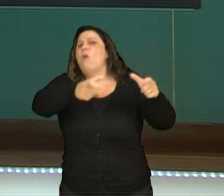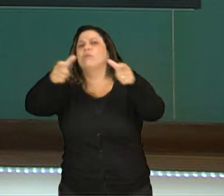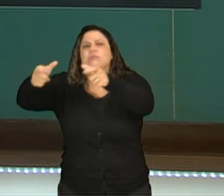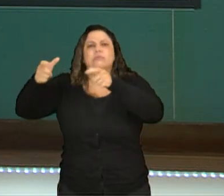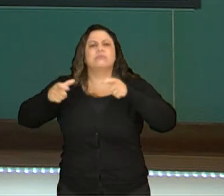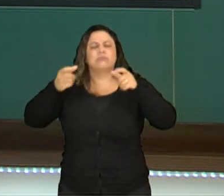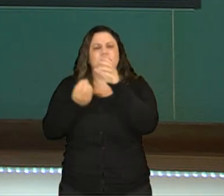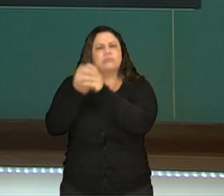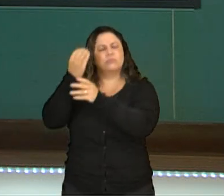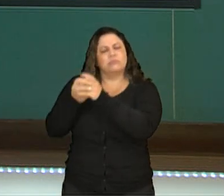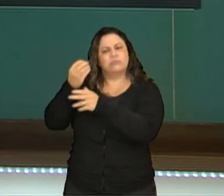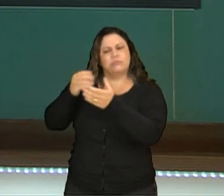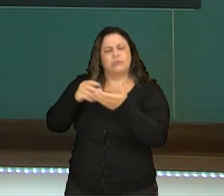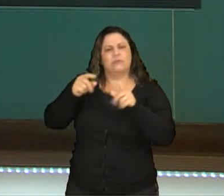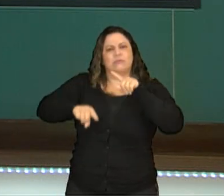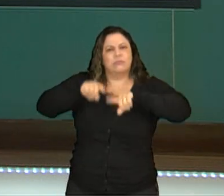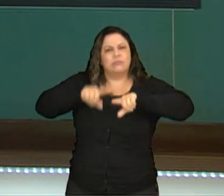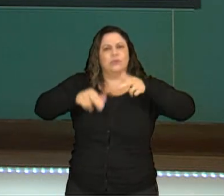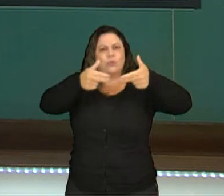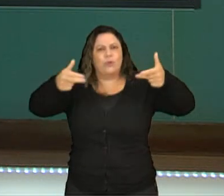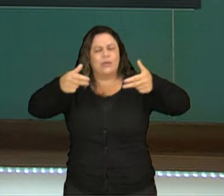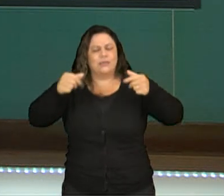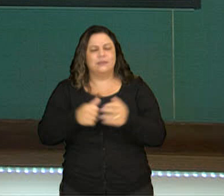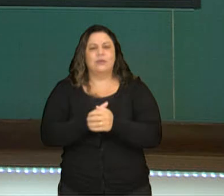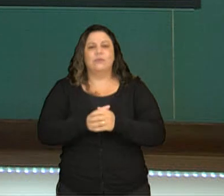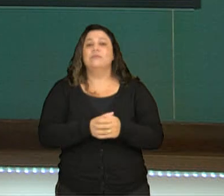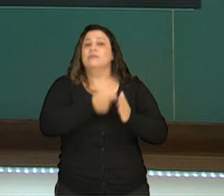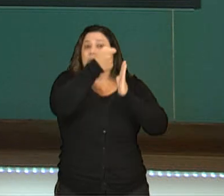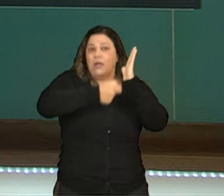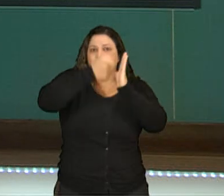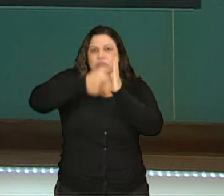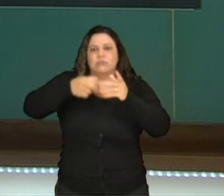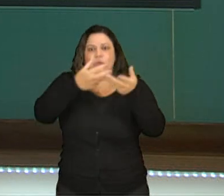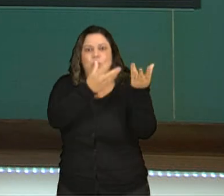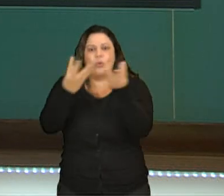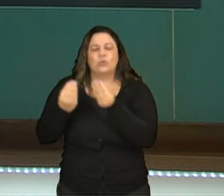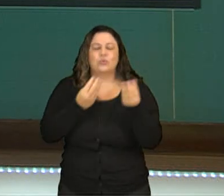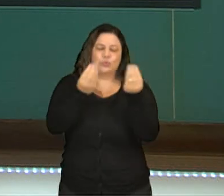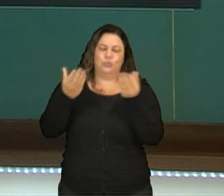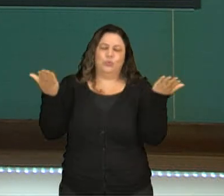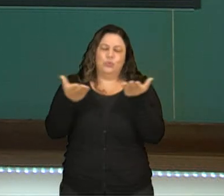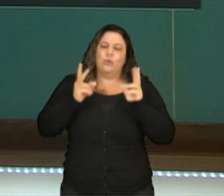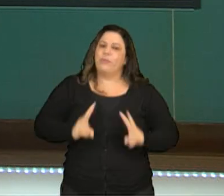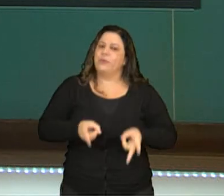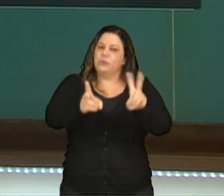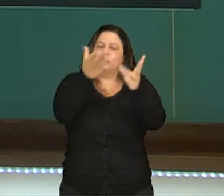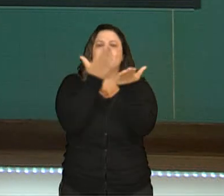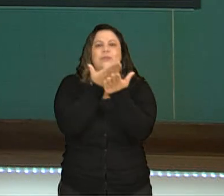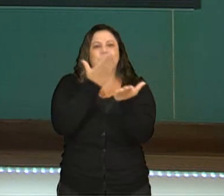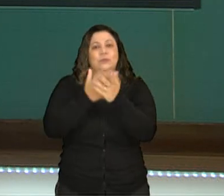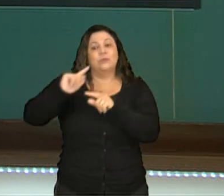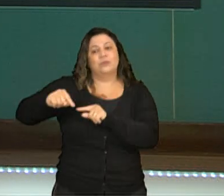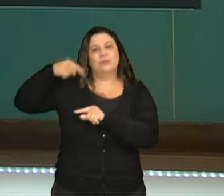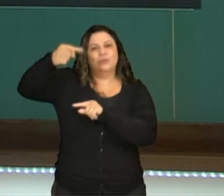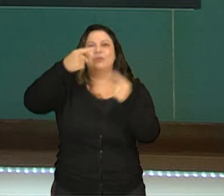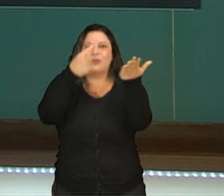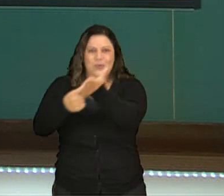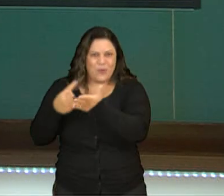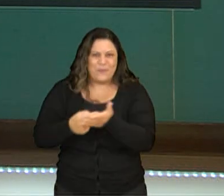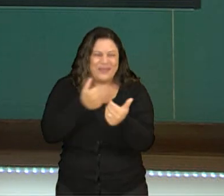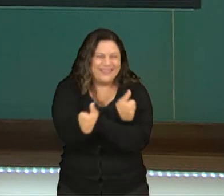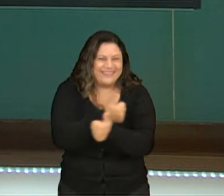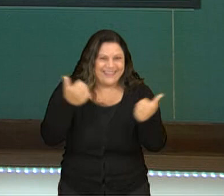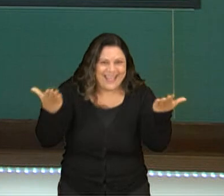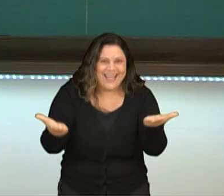algumas questões aí. Então, anote muito nesta aula para você continuar os seus estudos depois. Combinado,